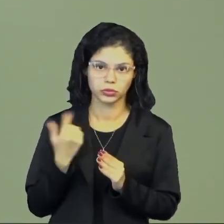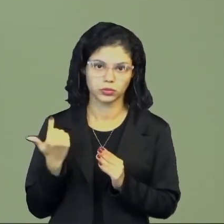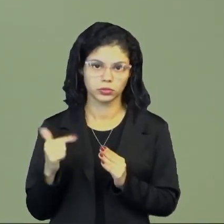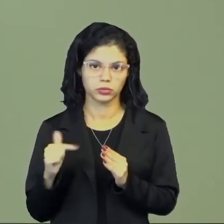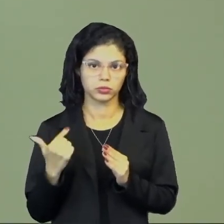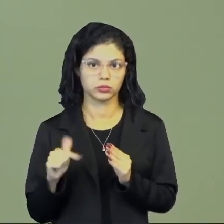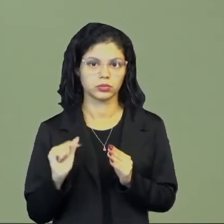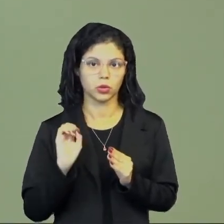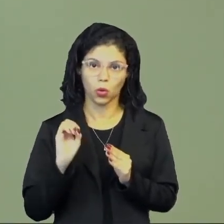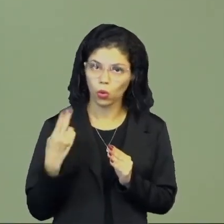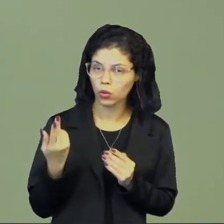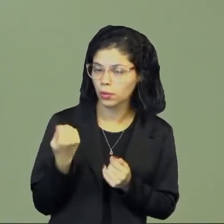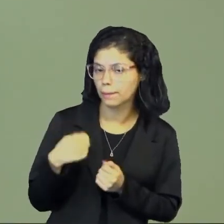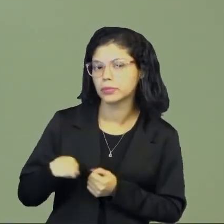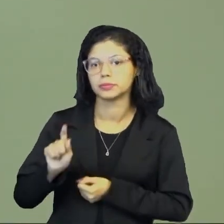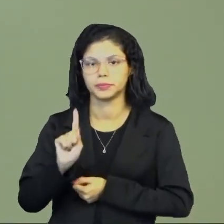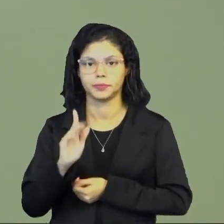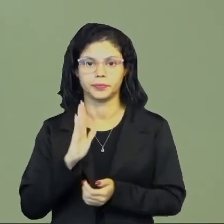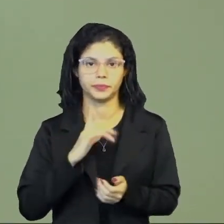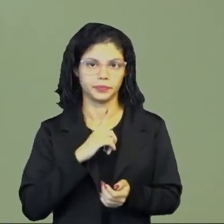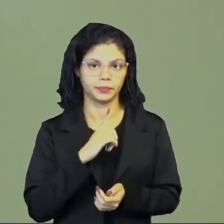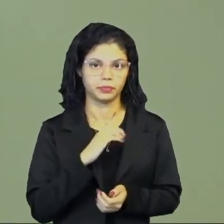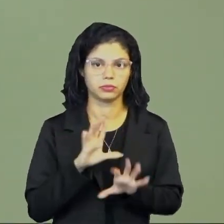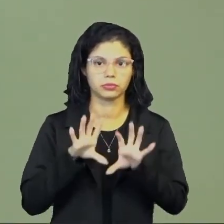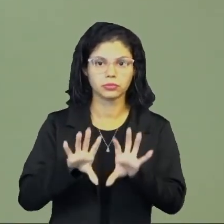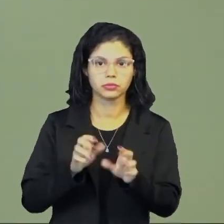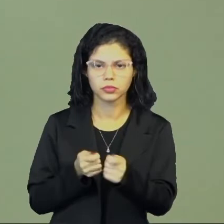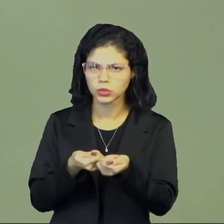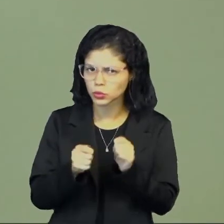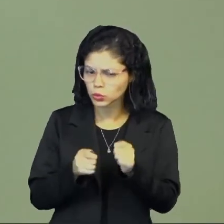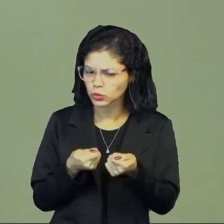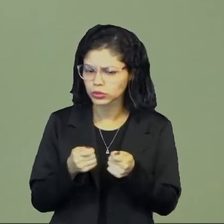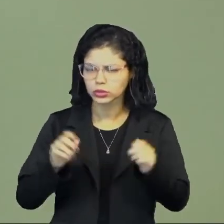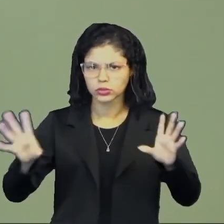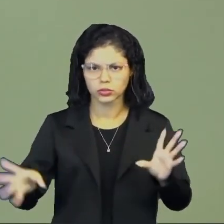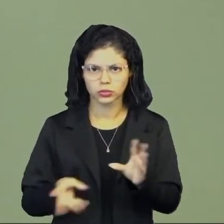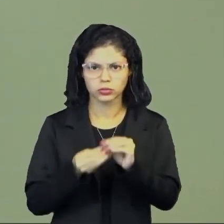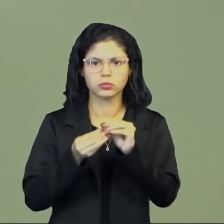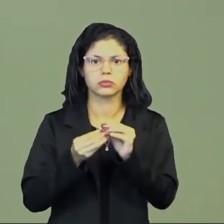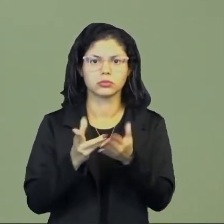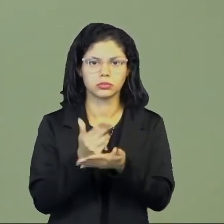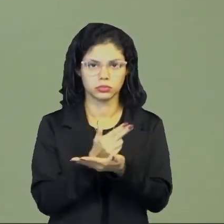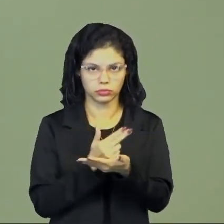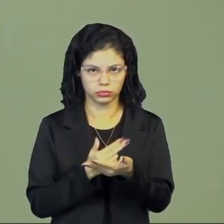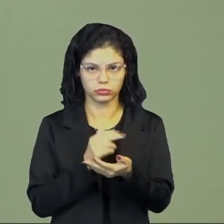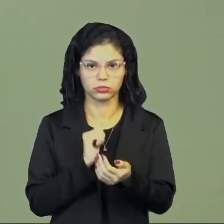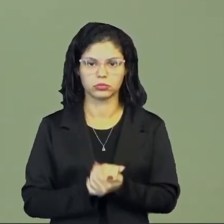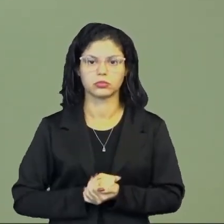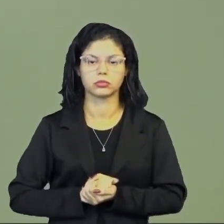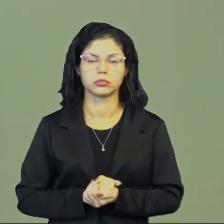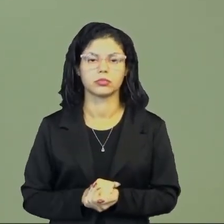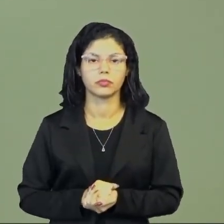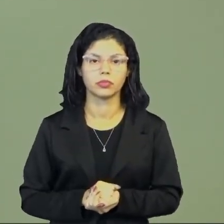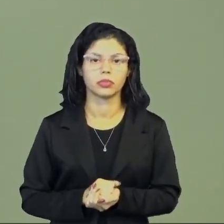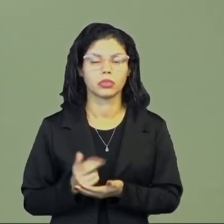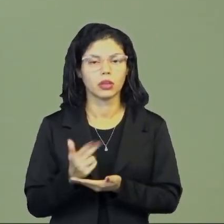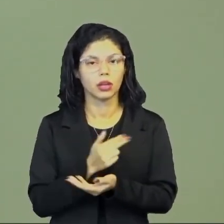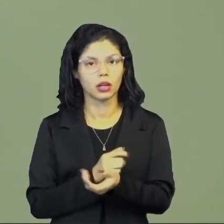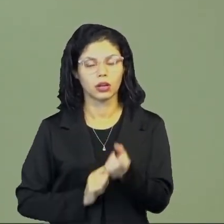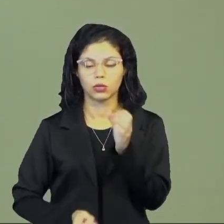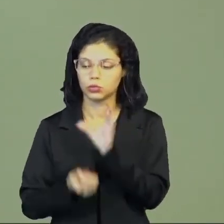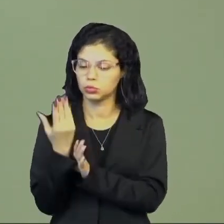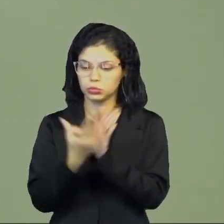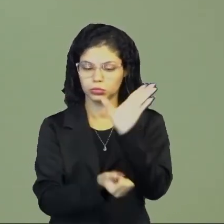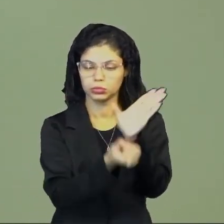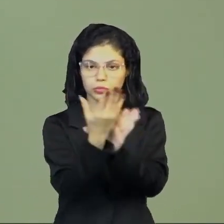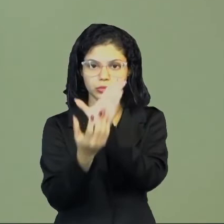ter, ou não precisava ter, né, esse domínio completo sobre esta arte. Então, artistas foram